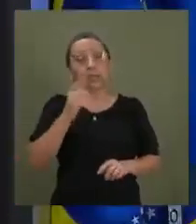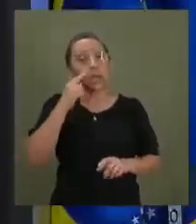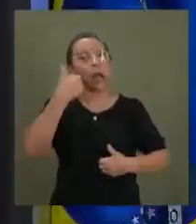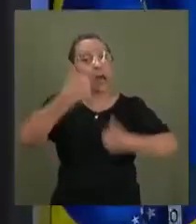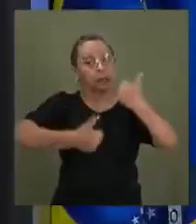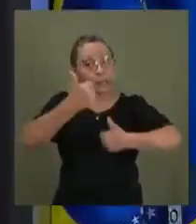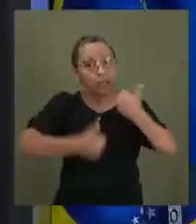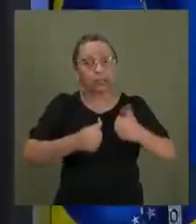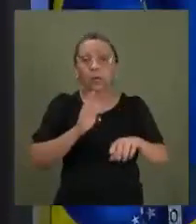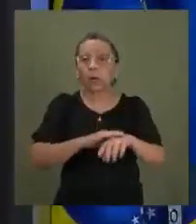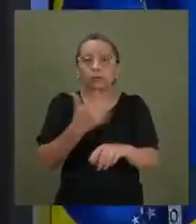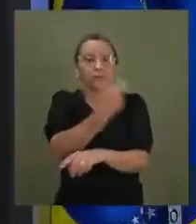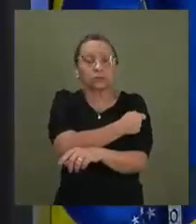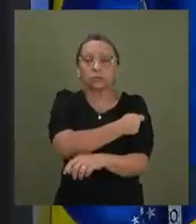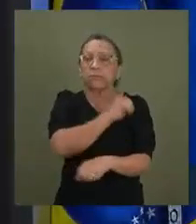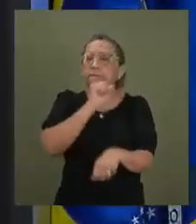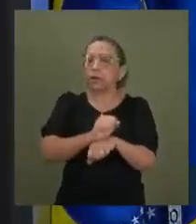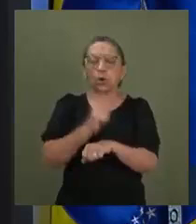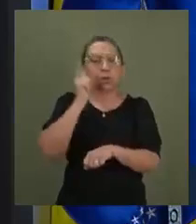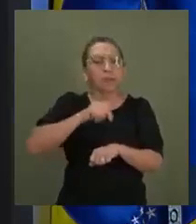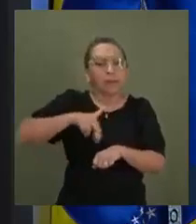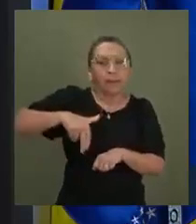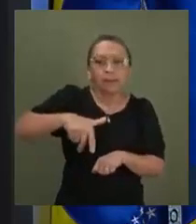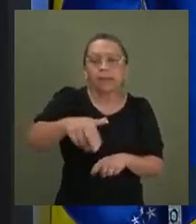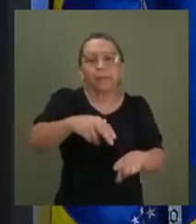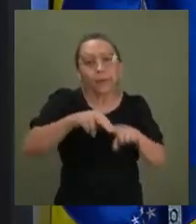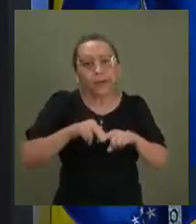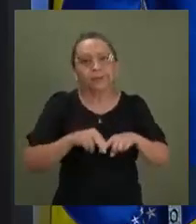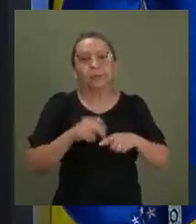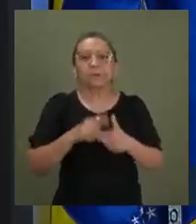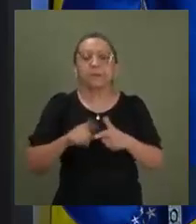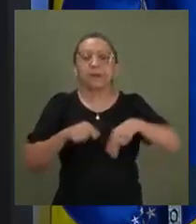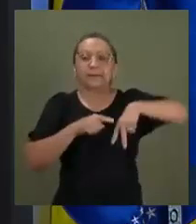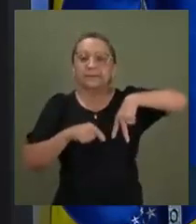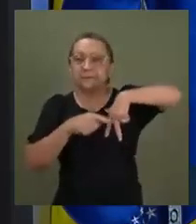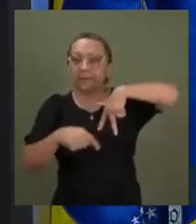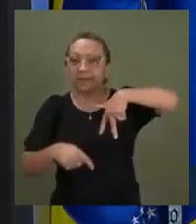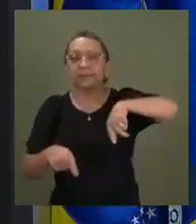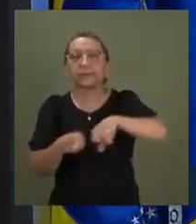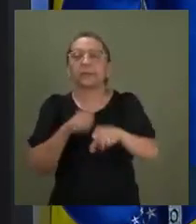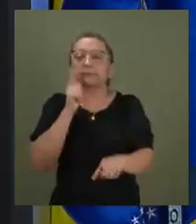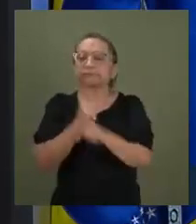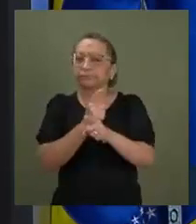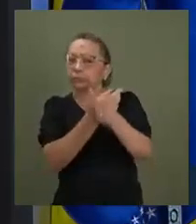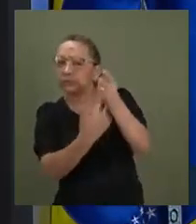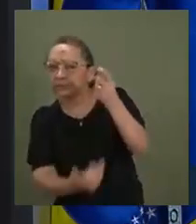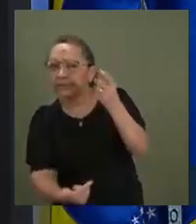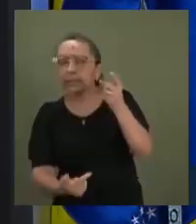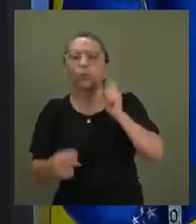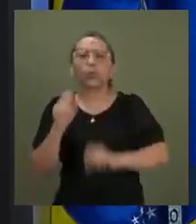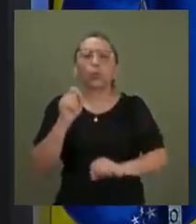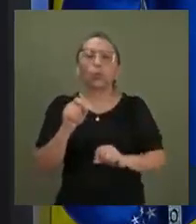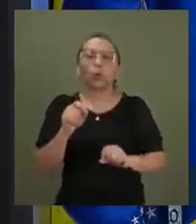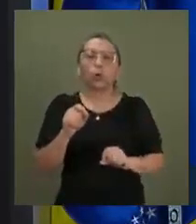conseguia mais andar, devido a essa vasculite de membros inferiores, e achou também no sangue periférico dela